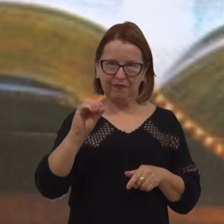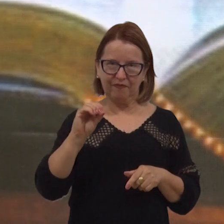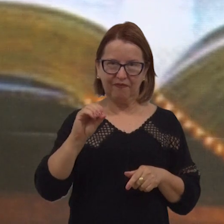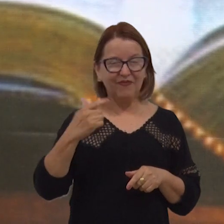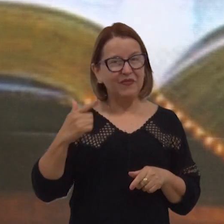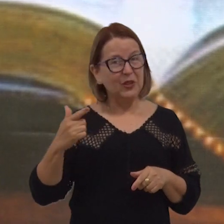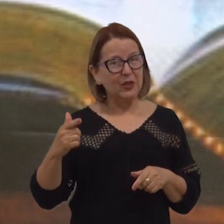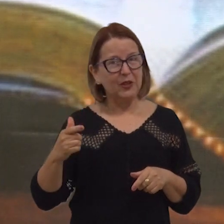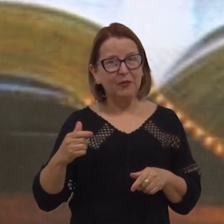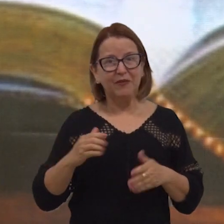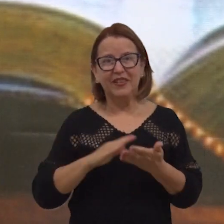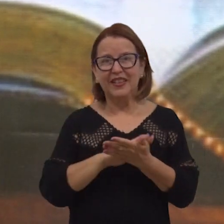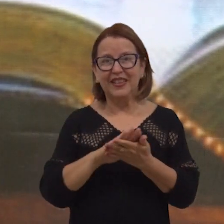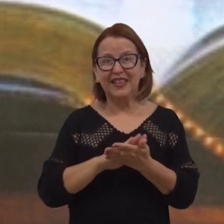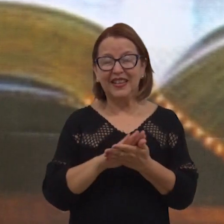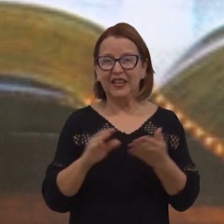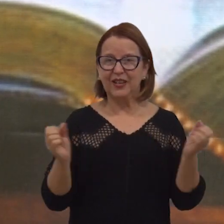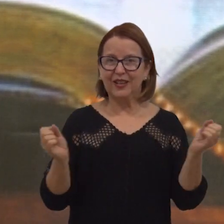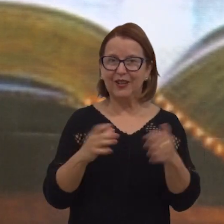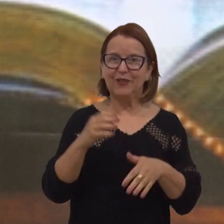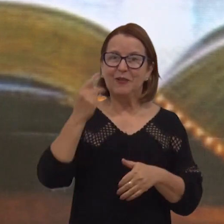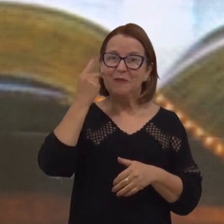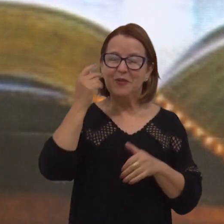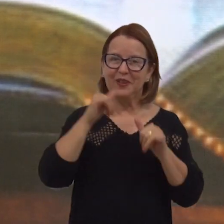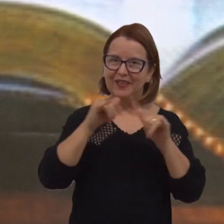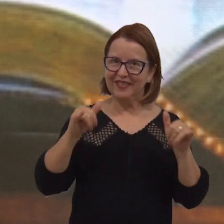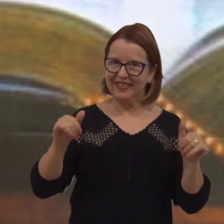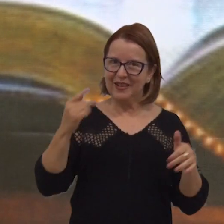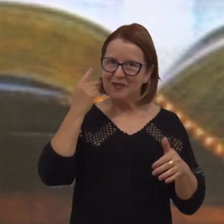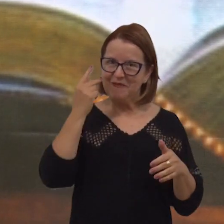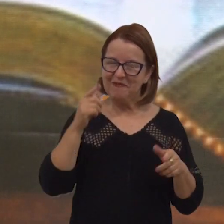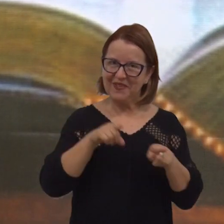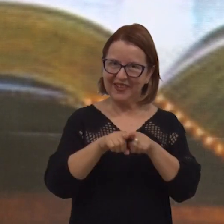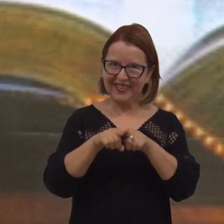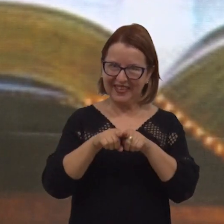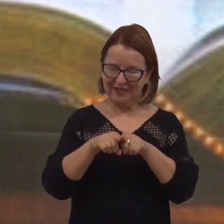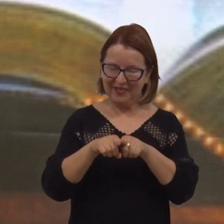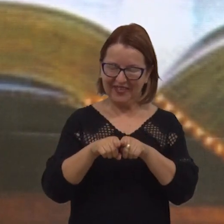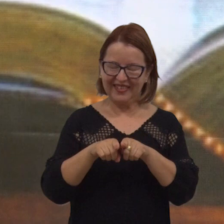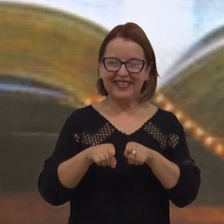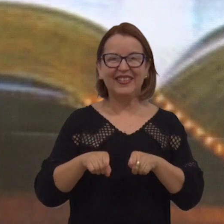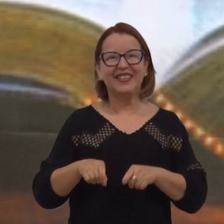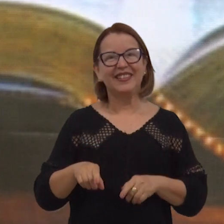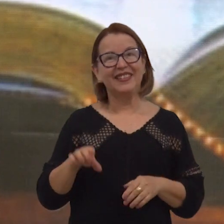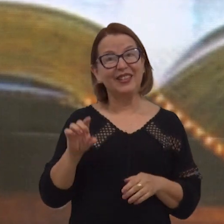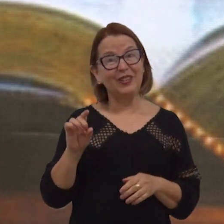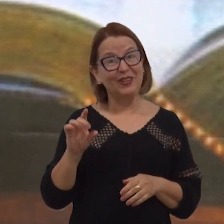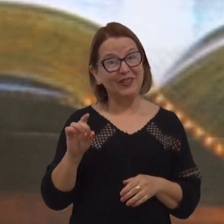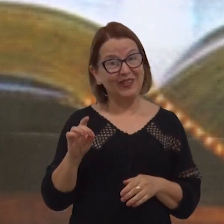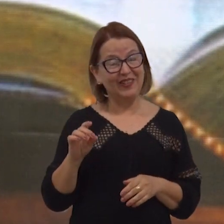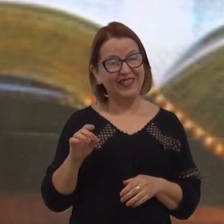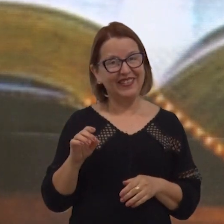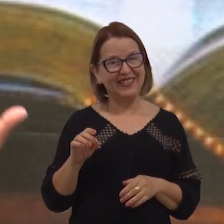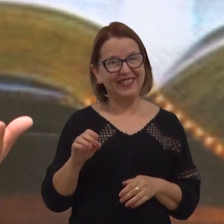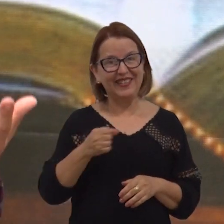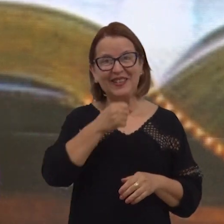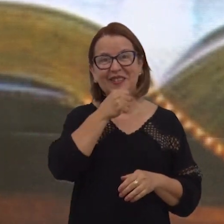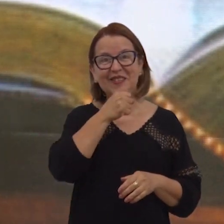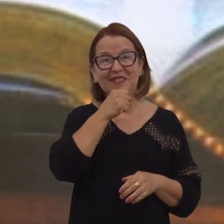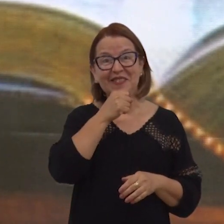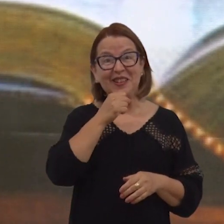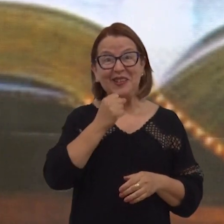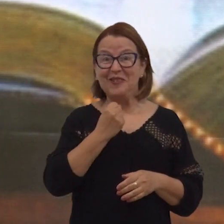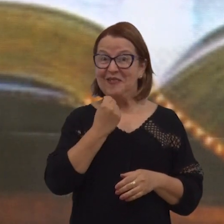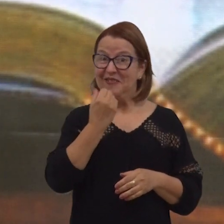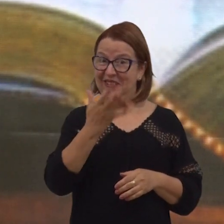de novo para anunciar para os irmãos, a não ser o velho e